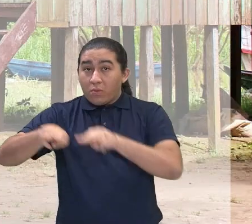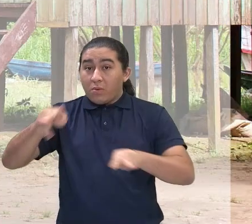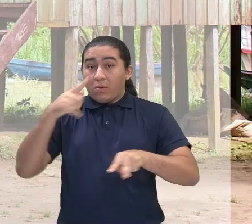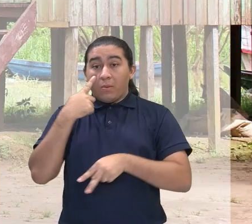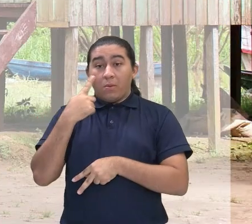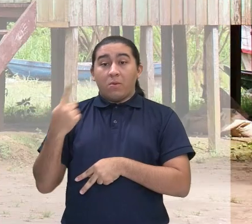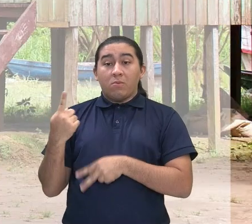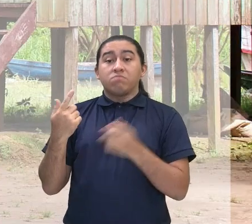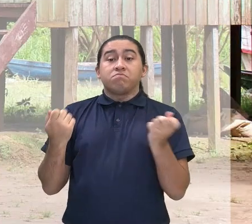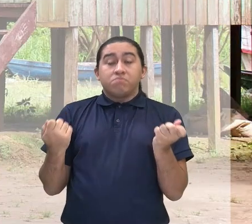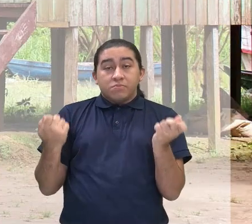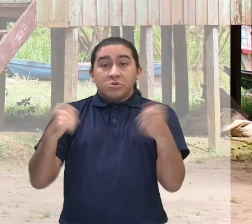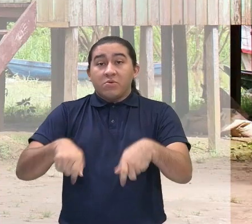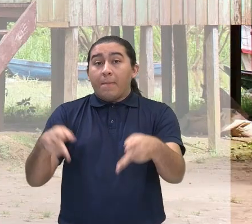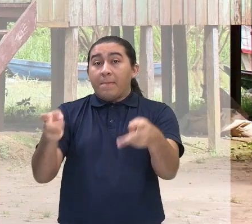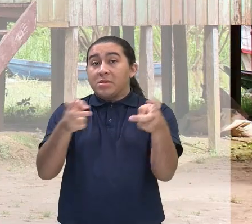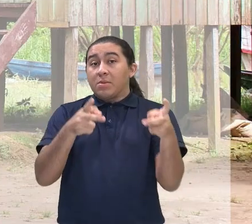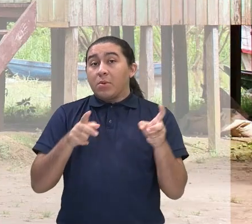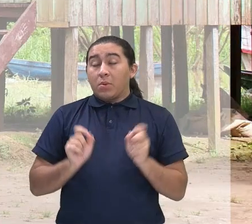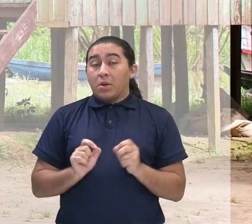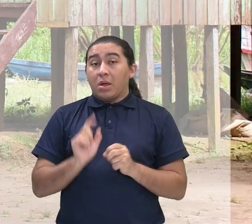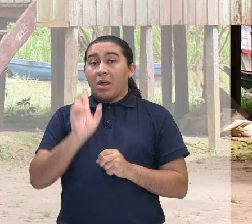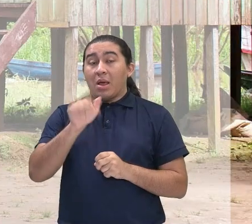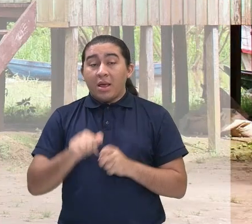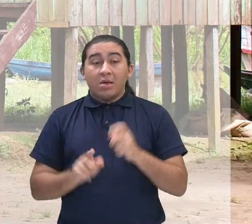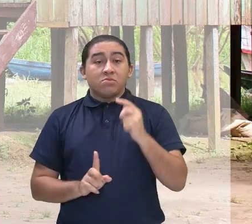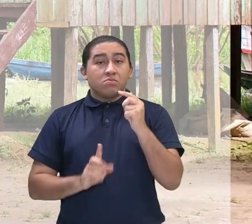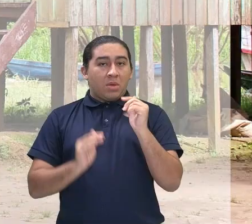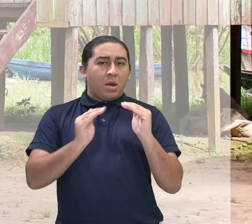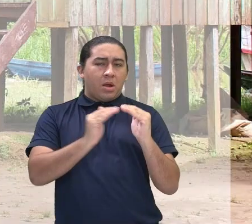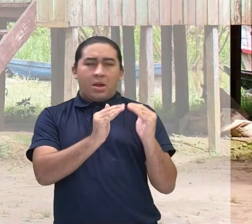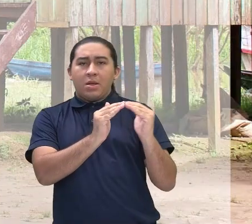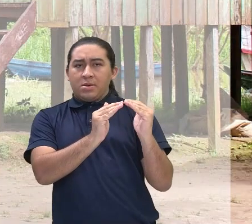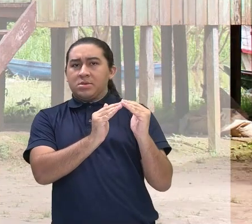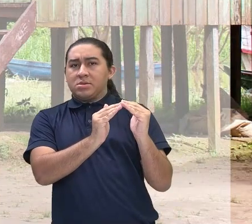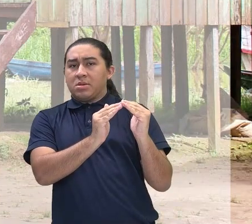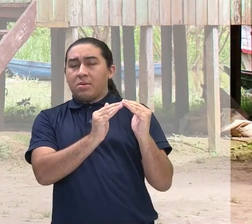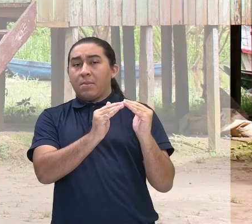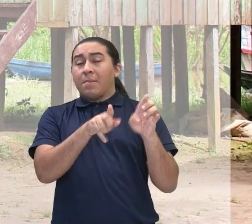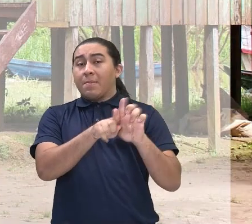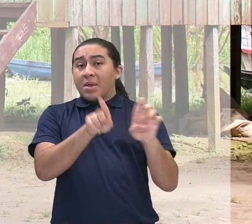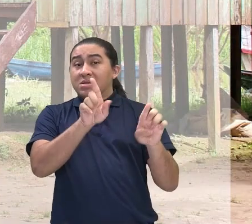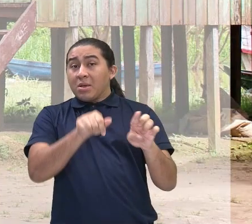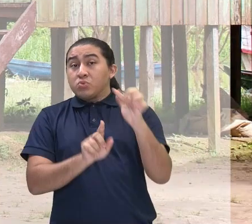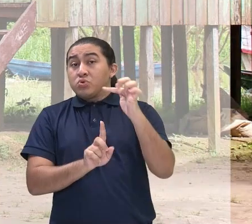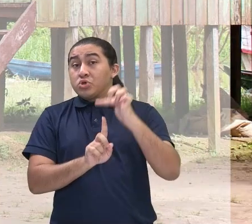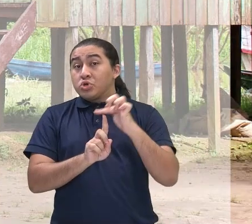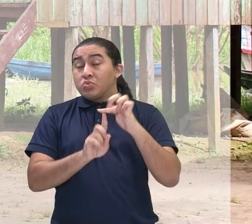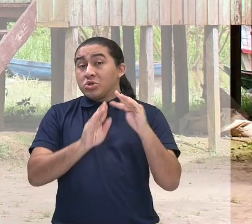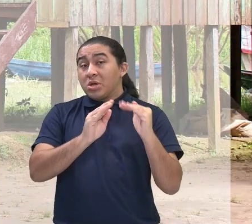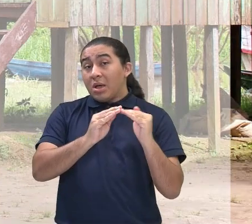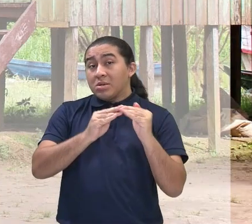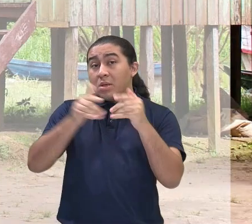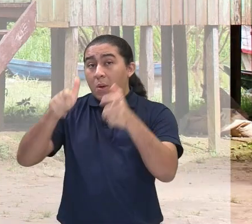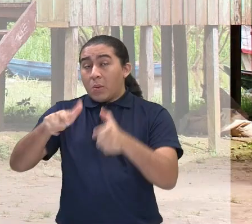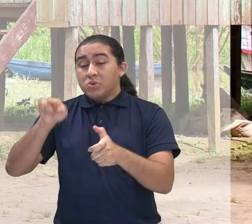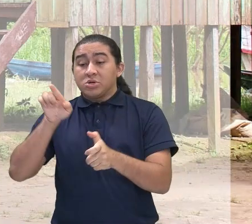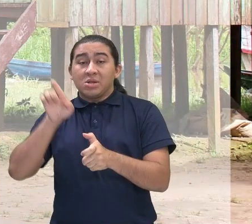podemos perceber um tipo de moradia muito específico da região amazônica?